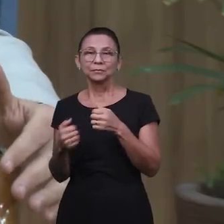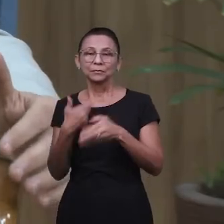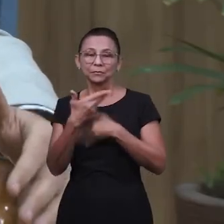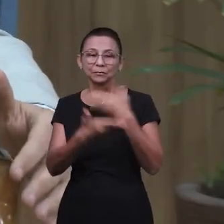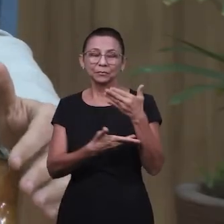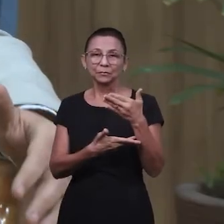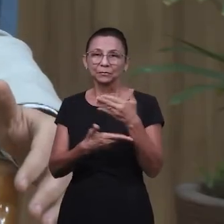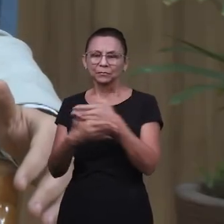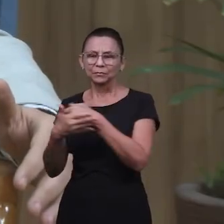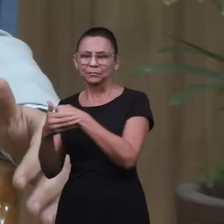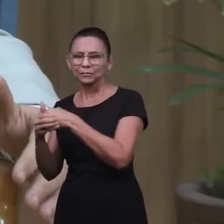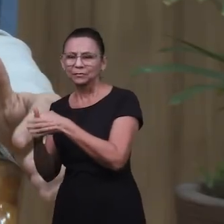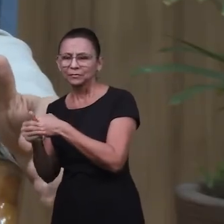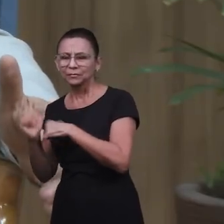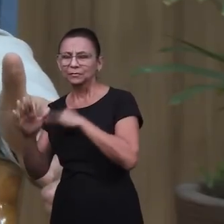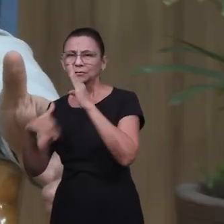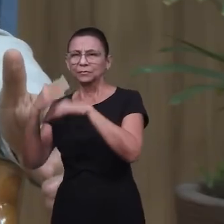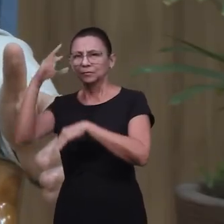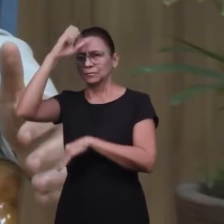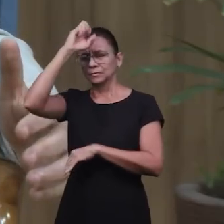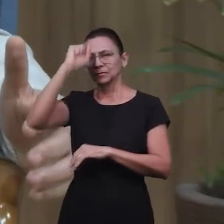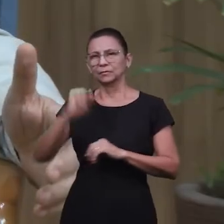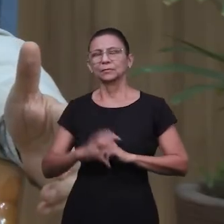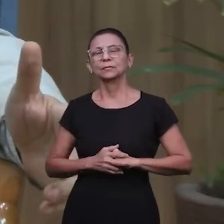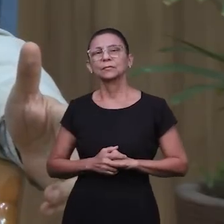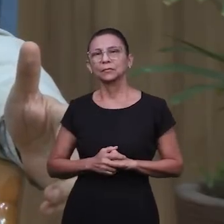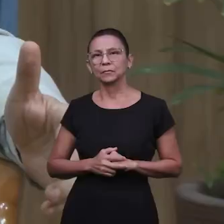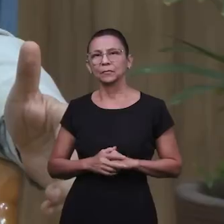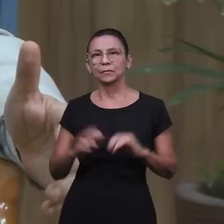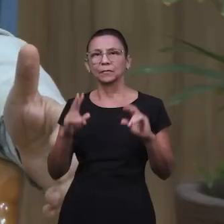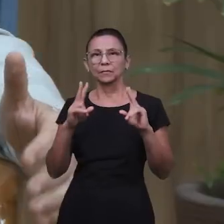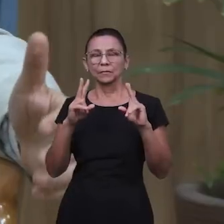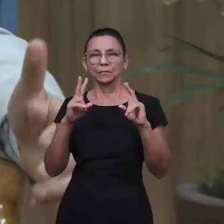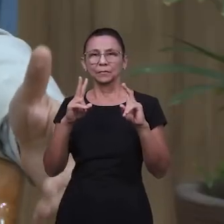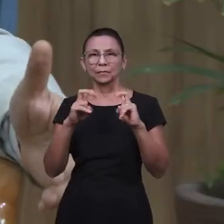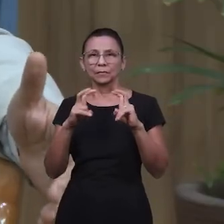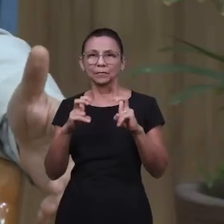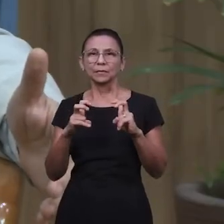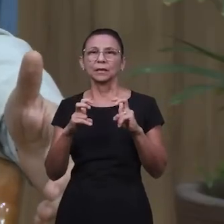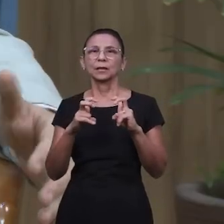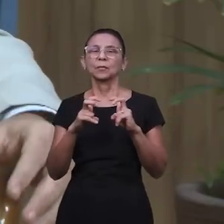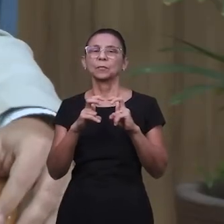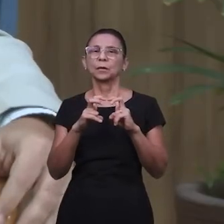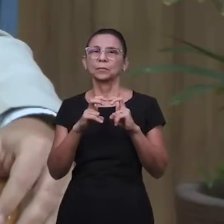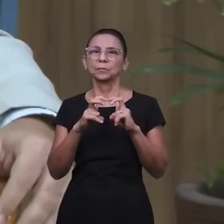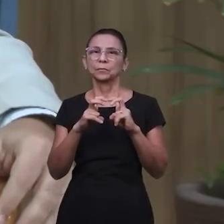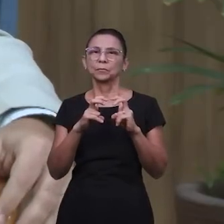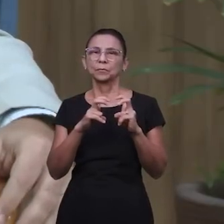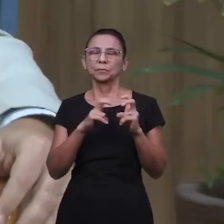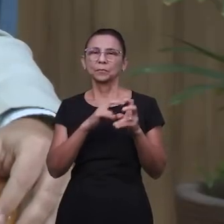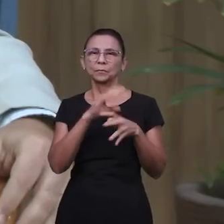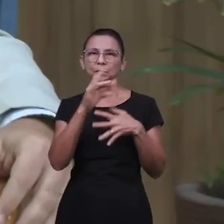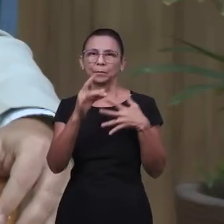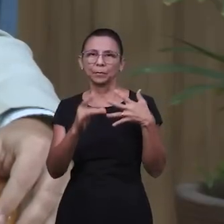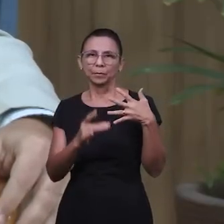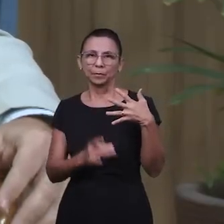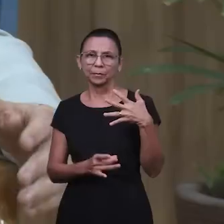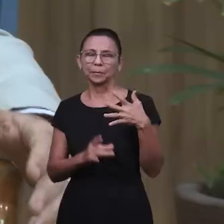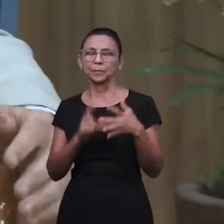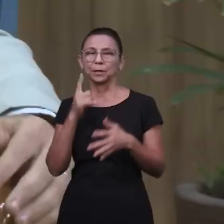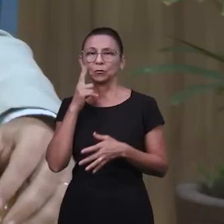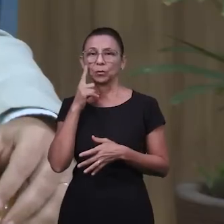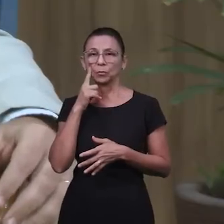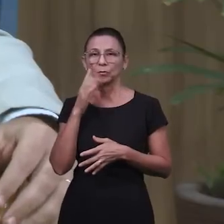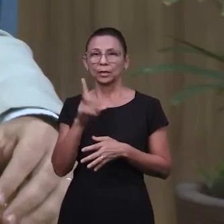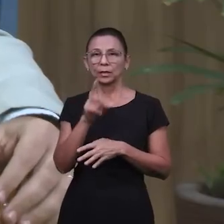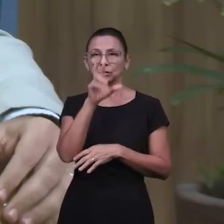processo da aprendizagem. Mas esse tema é muito vasto e muito há para falar sobre isso. No quadro a seguir, a